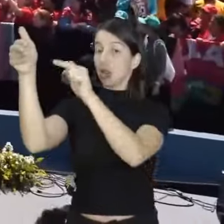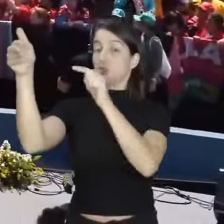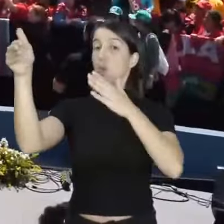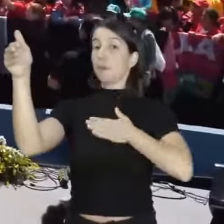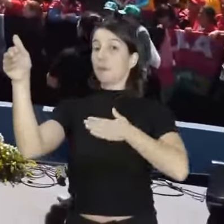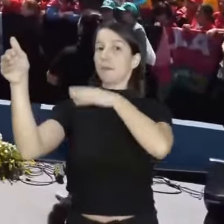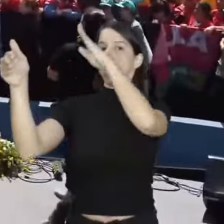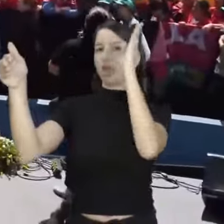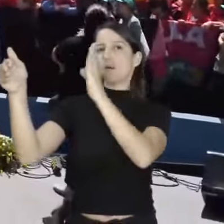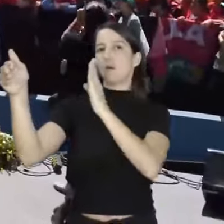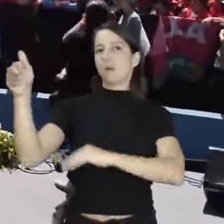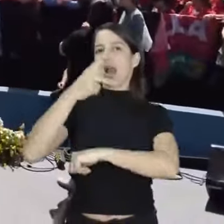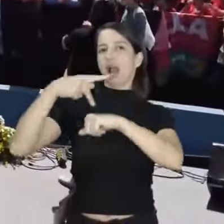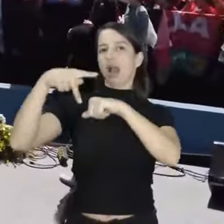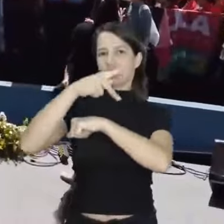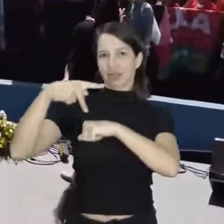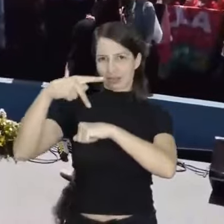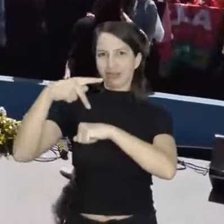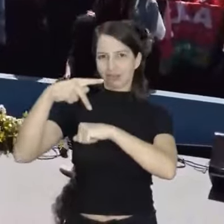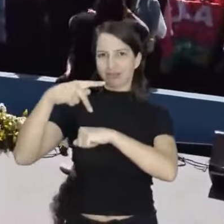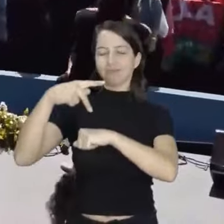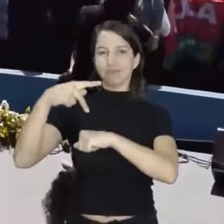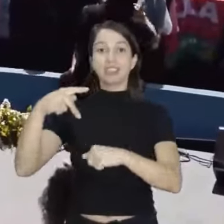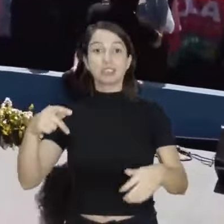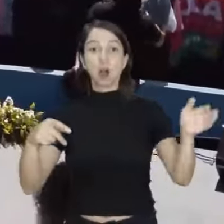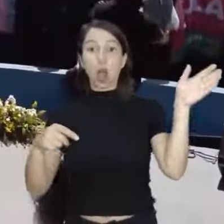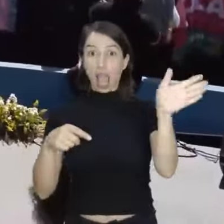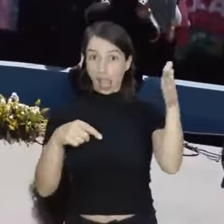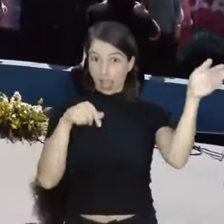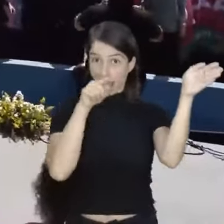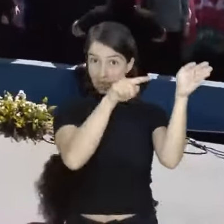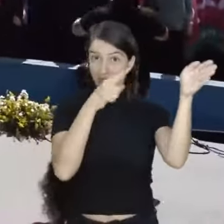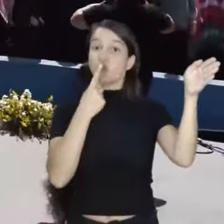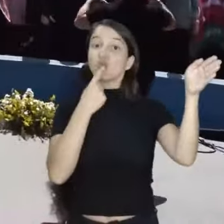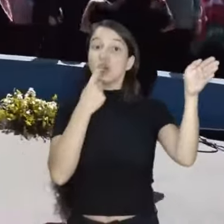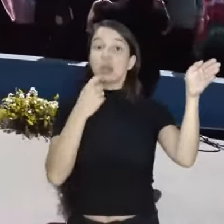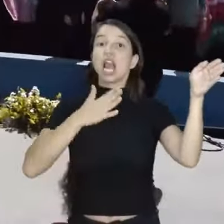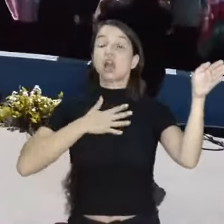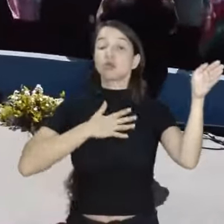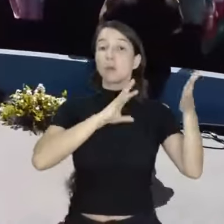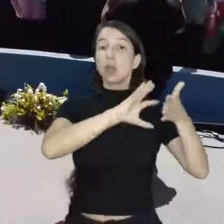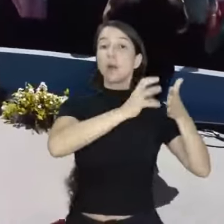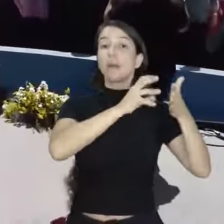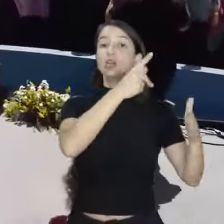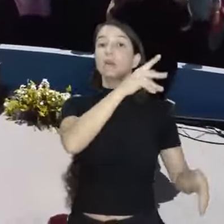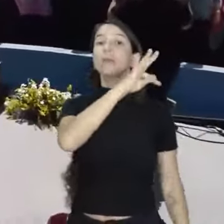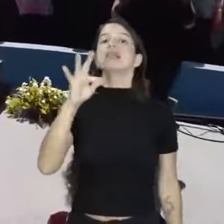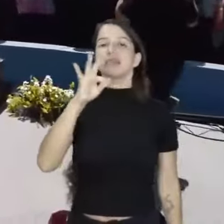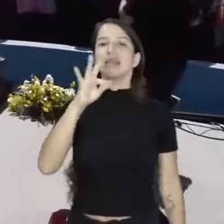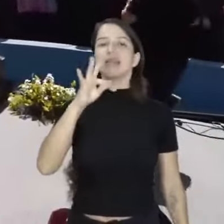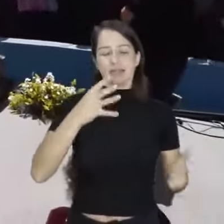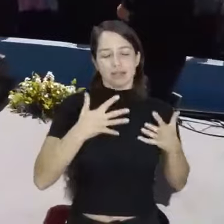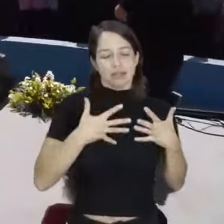dos Trabalhadores, que muito me dá orgulho de ter criado esse partido.